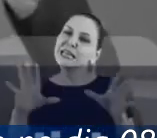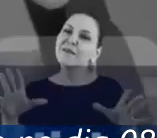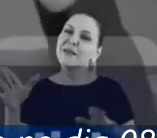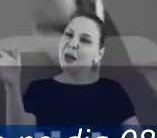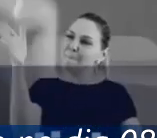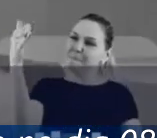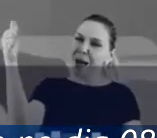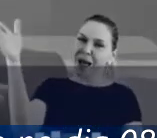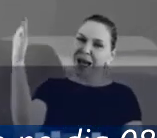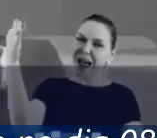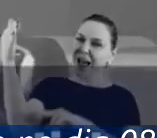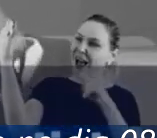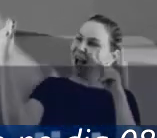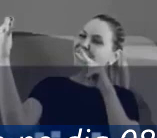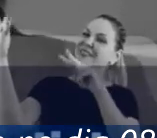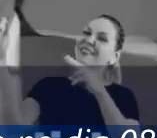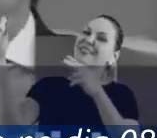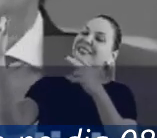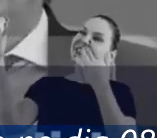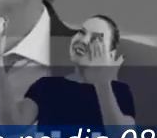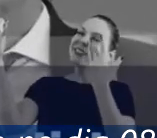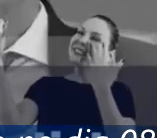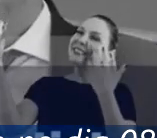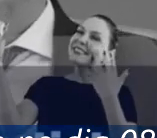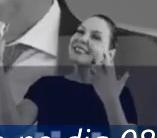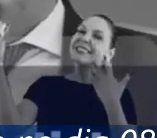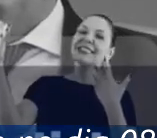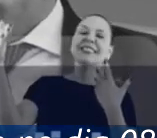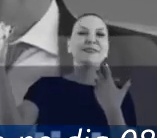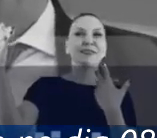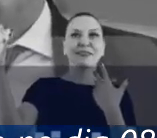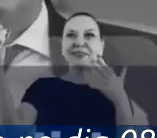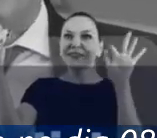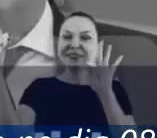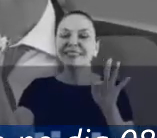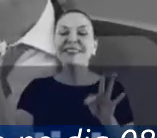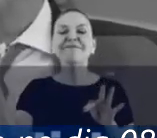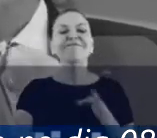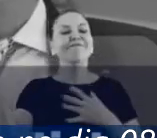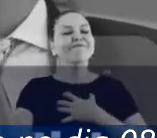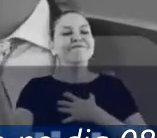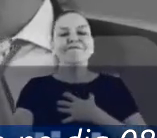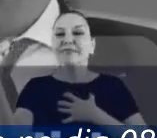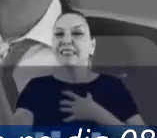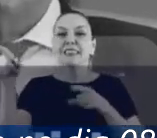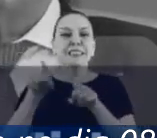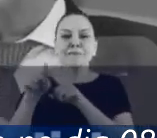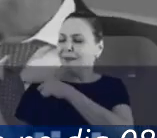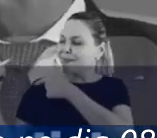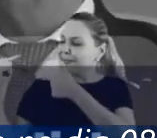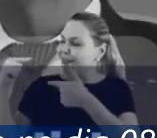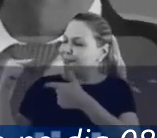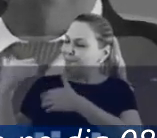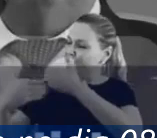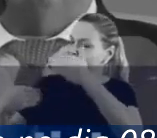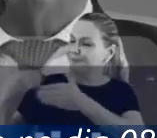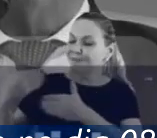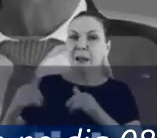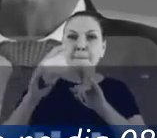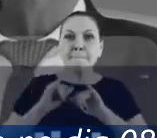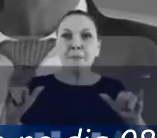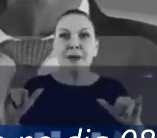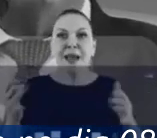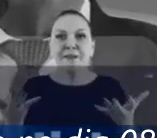ocorre alguma coisa a gente se pergunta Quem ganha com isso O parlamento congresso desde que